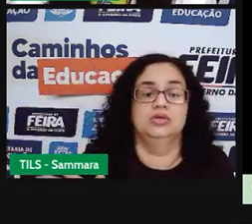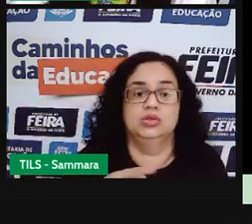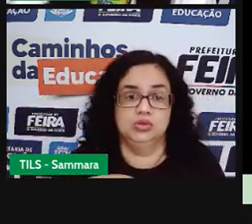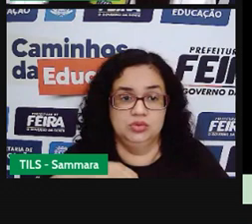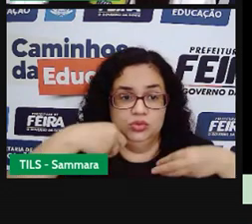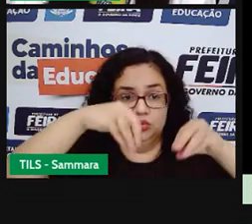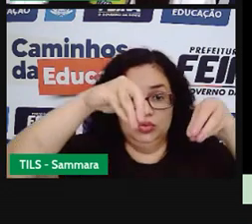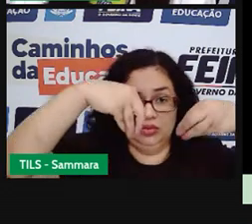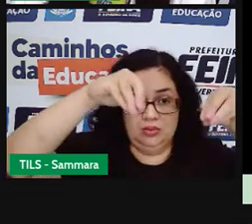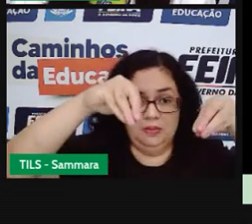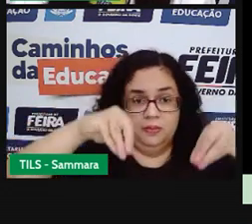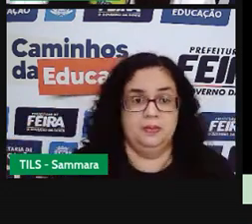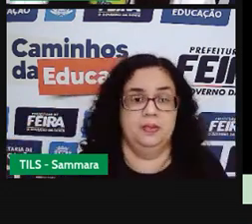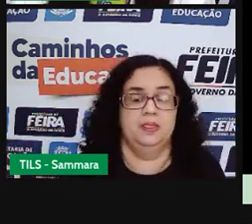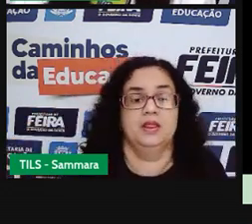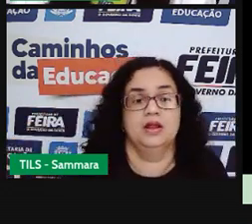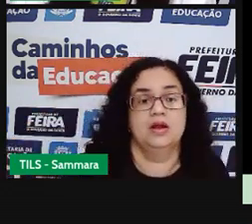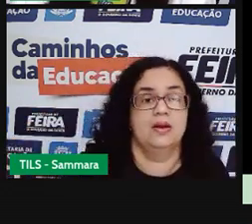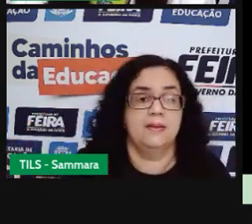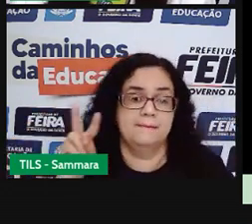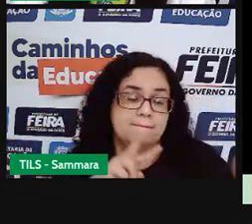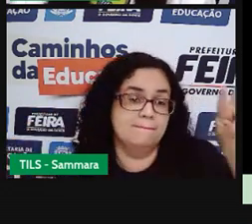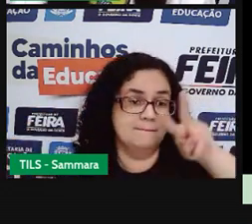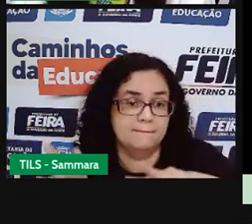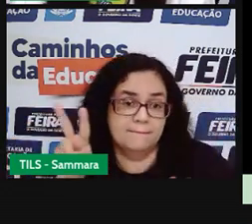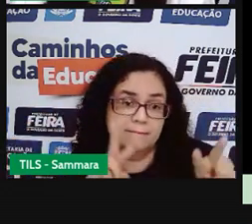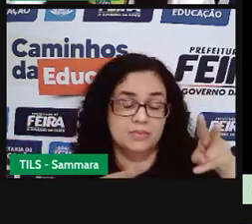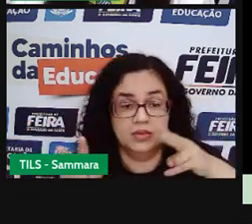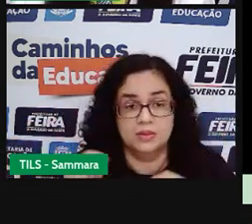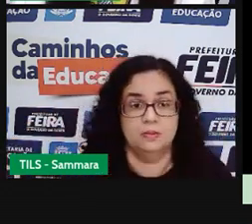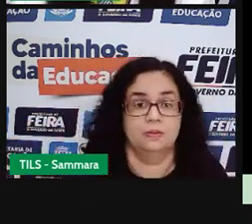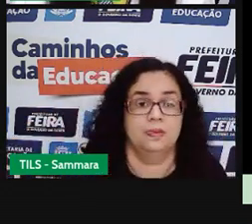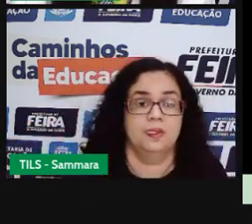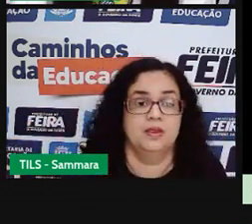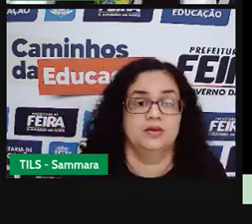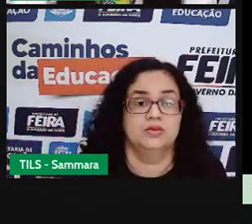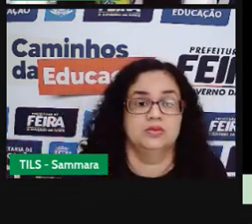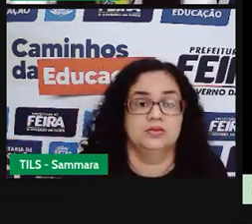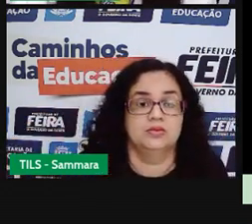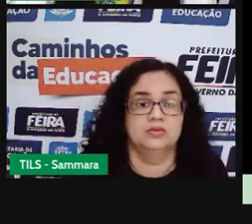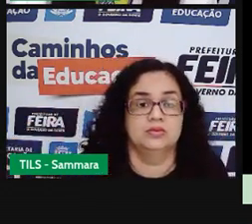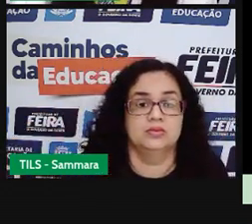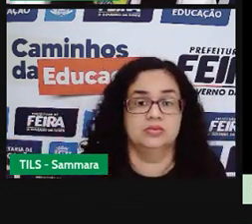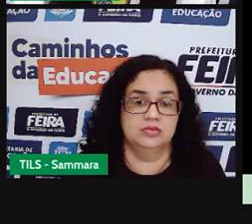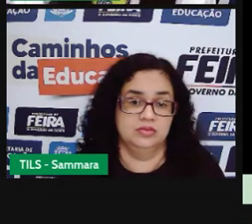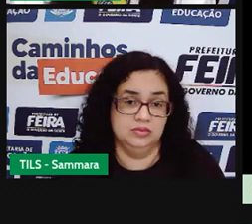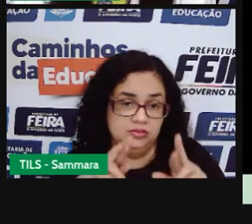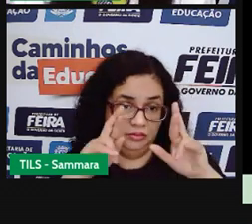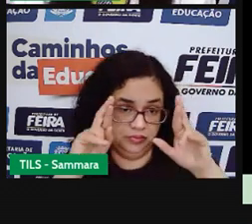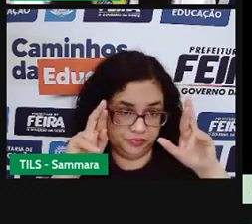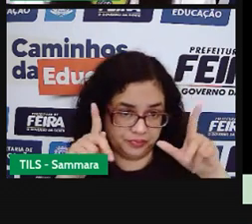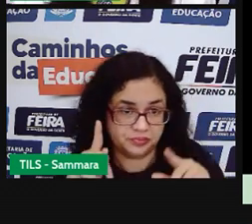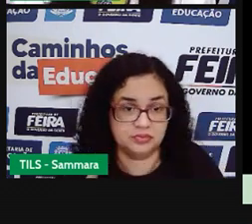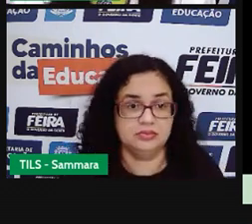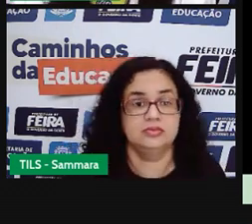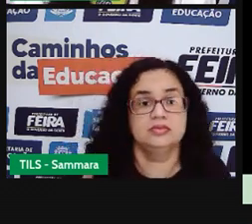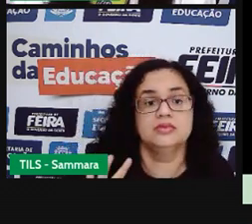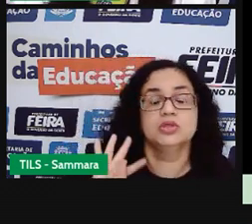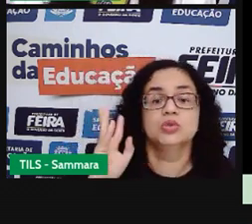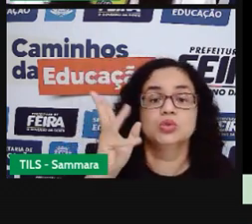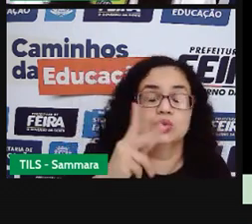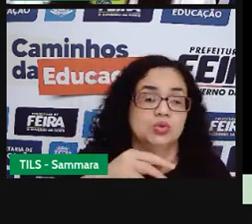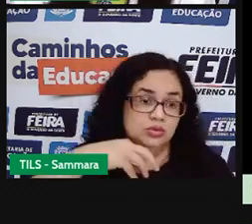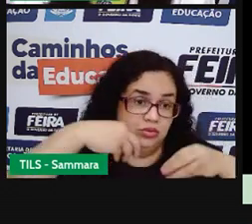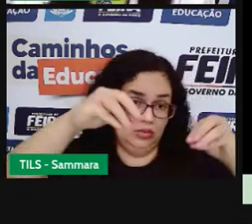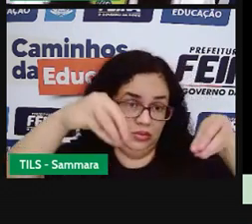plástico e a gente observa o plástico se apresentando aí de formas diferentes todos são de plástico